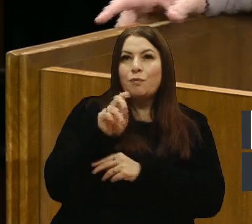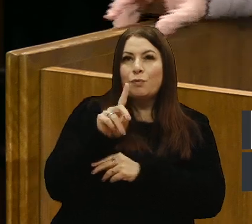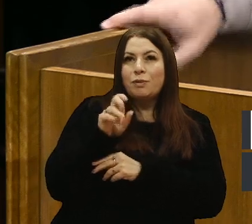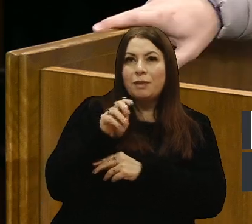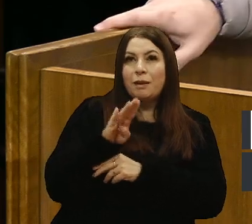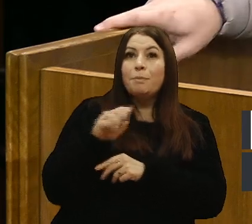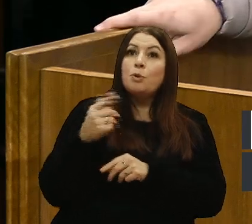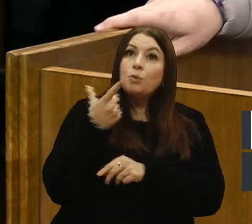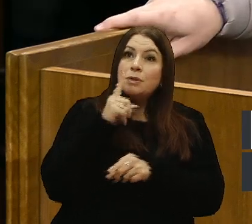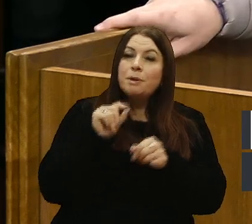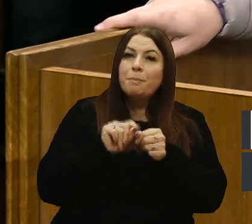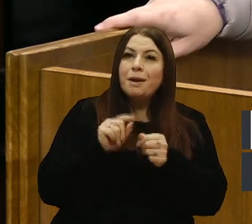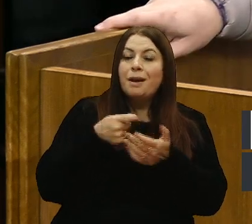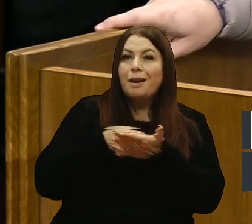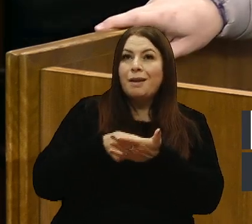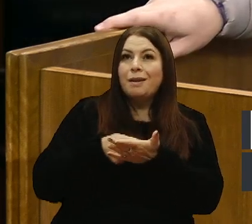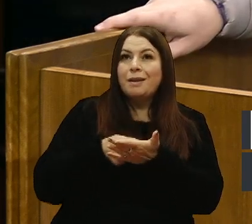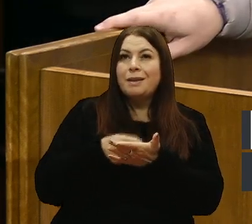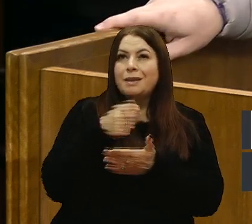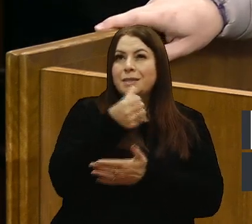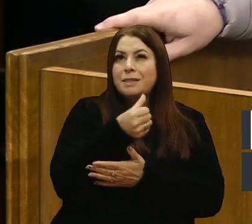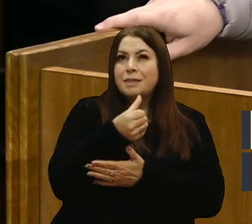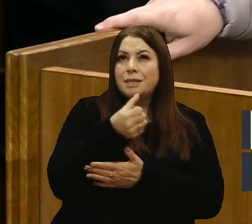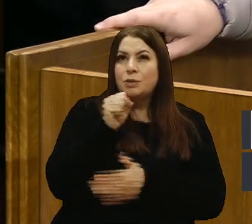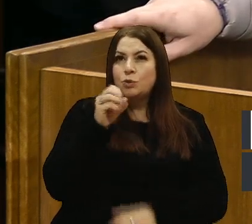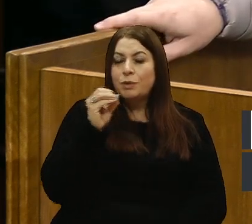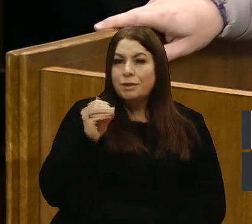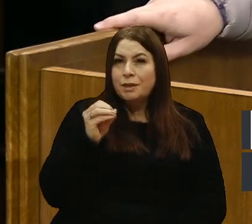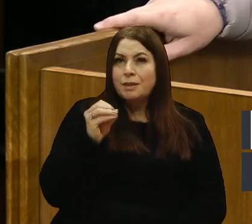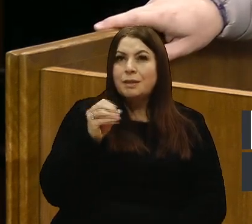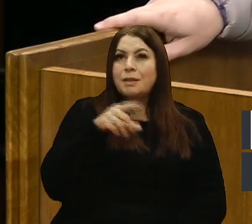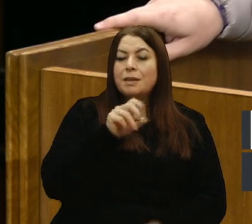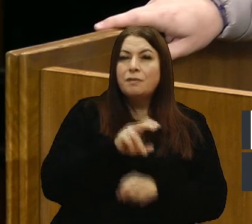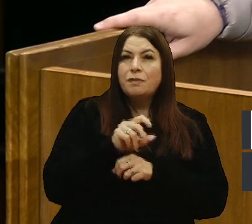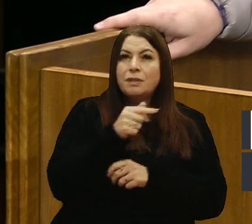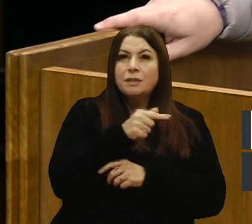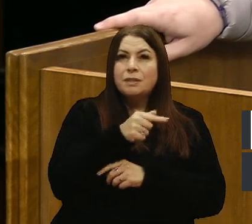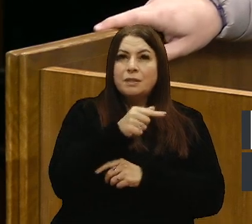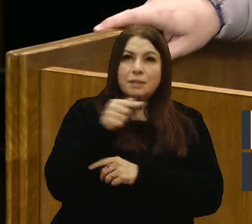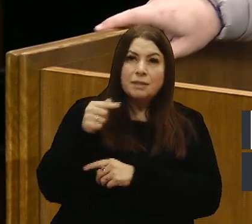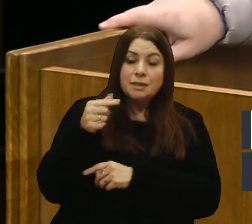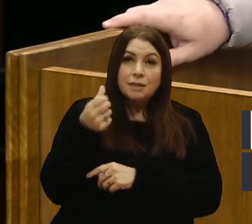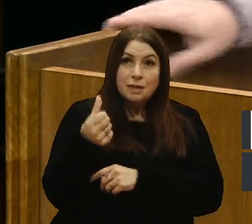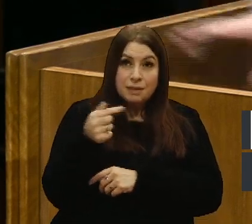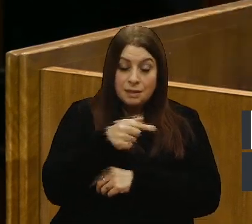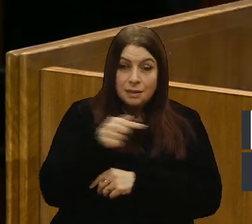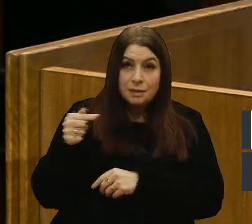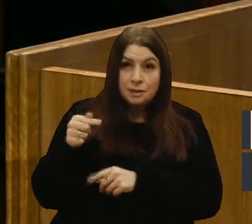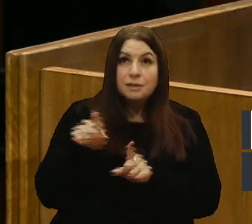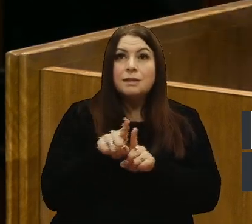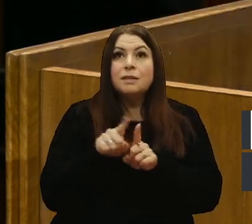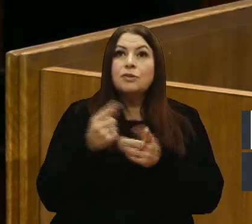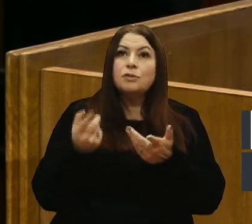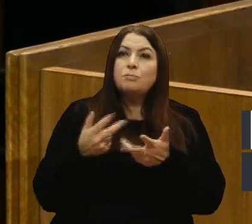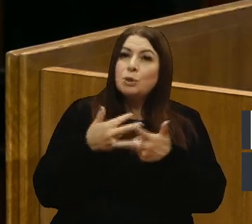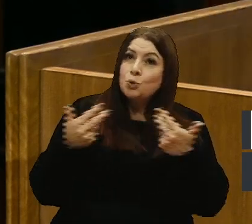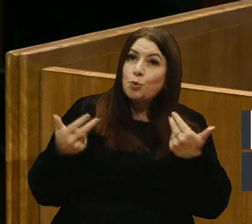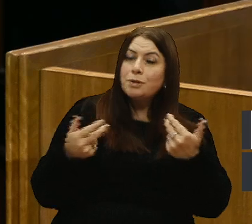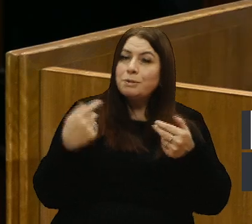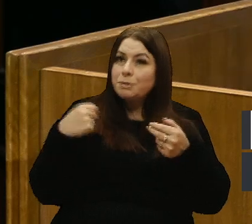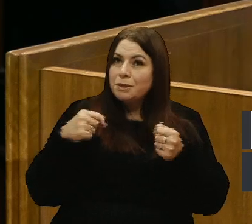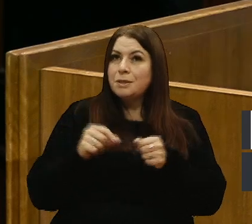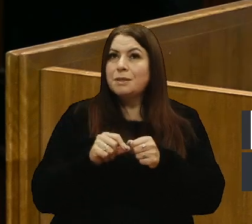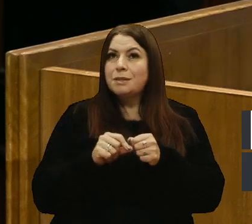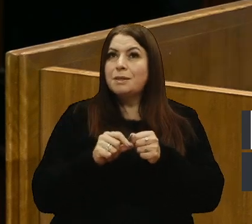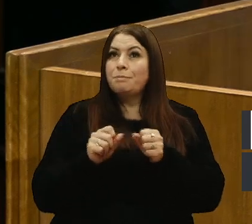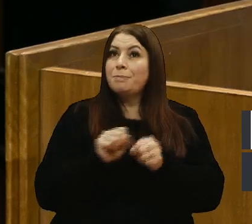cobri-lo, que o valor do repasse do Fundeb é 680, que o valor da vaga está 777. Agora, as coisas precisam